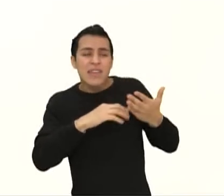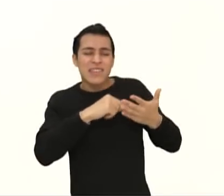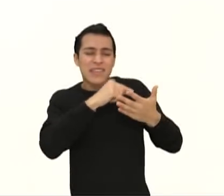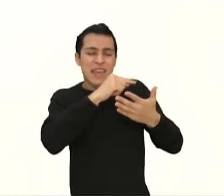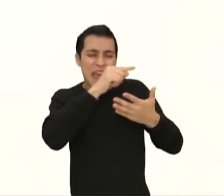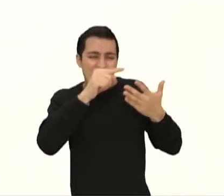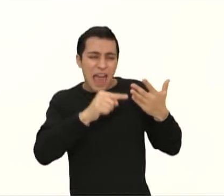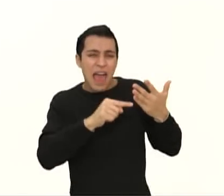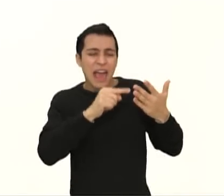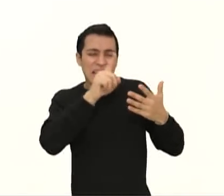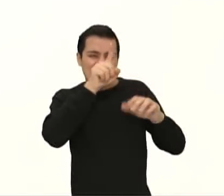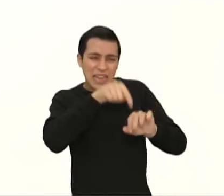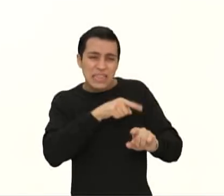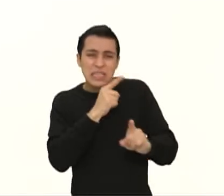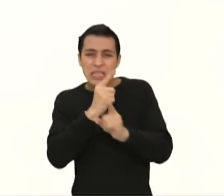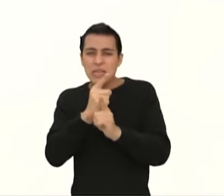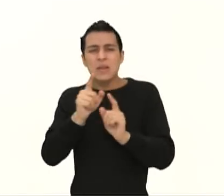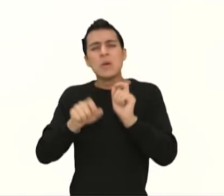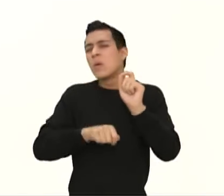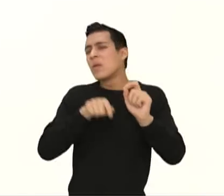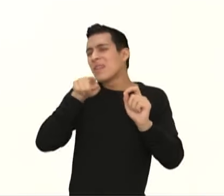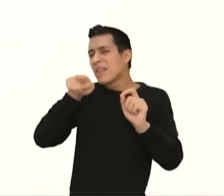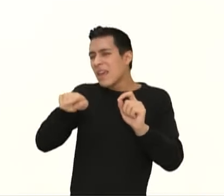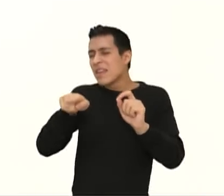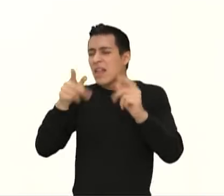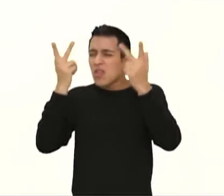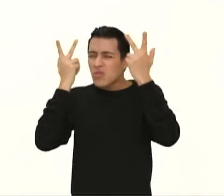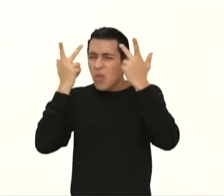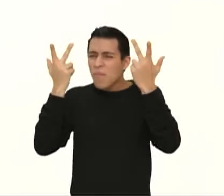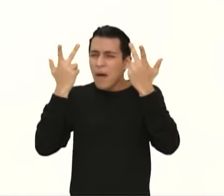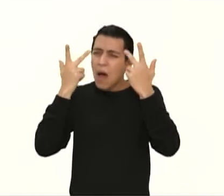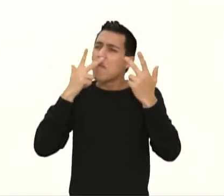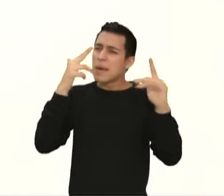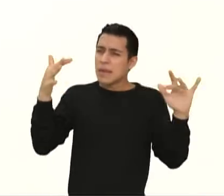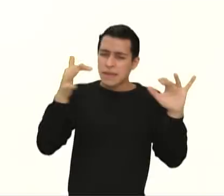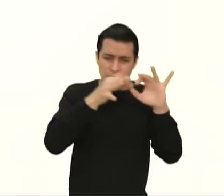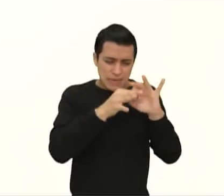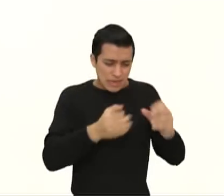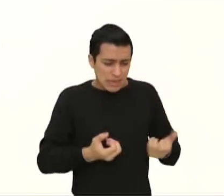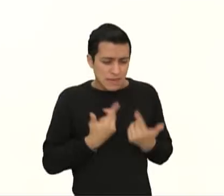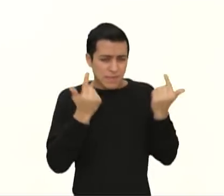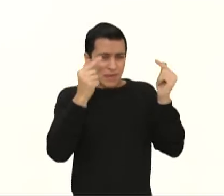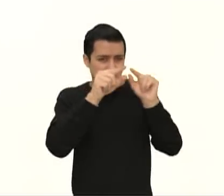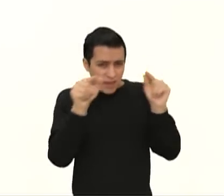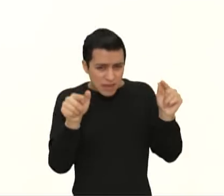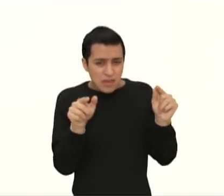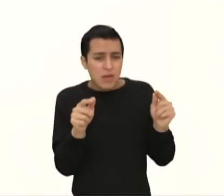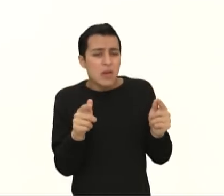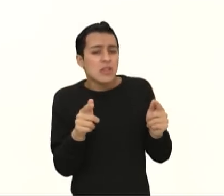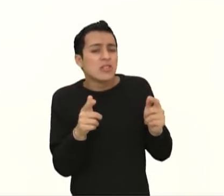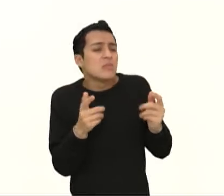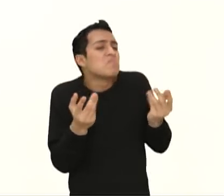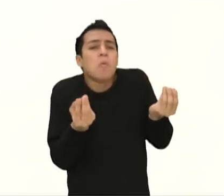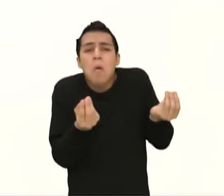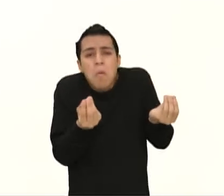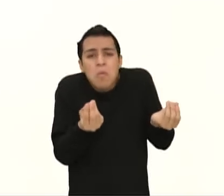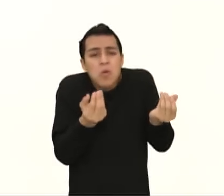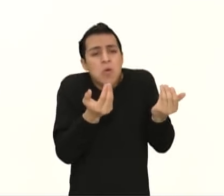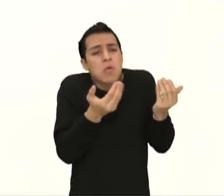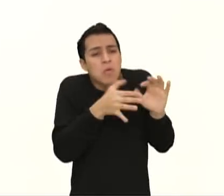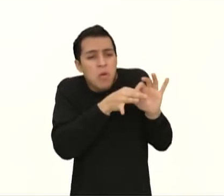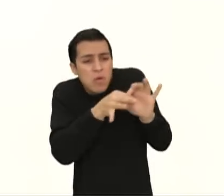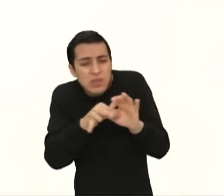encontro. Explique o que há em comum em todas as expressões que indicam as circunstâncias em que esse